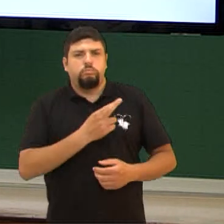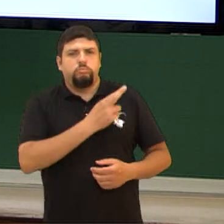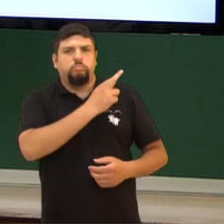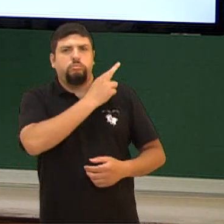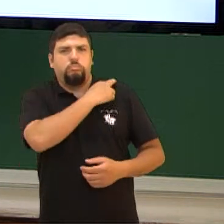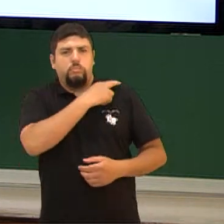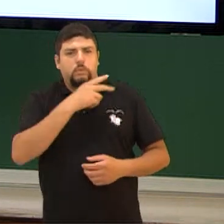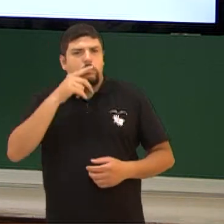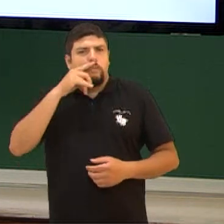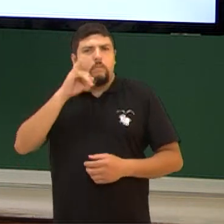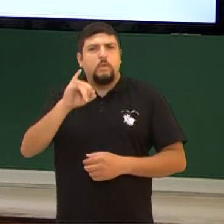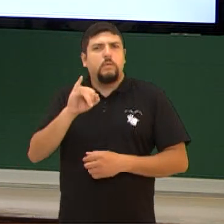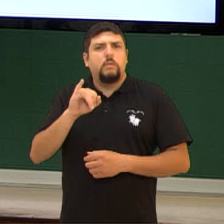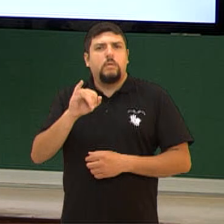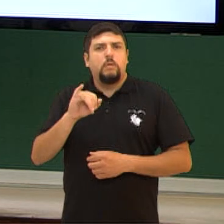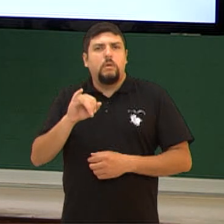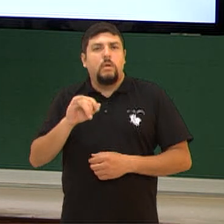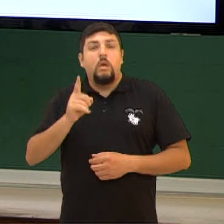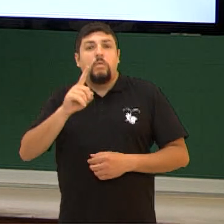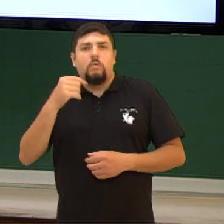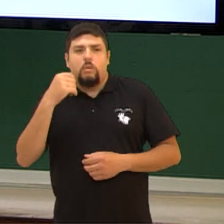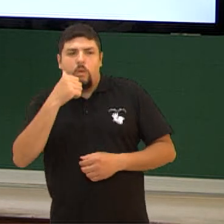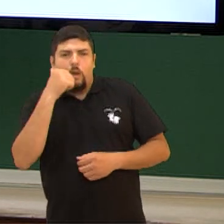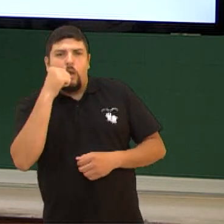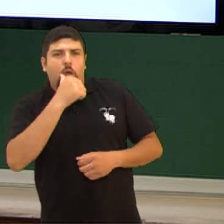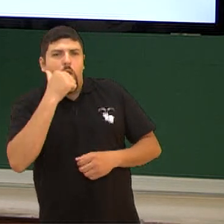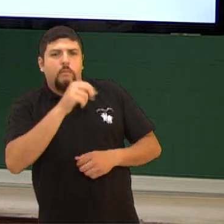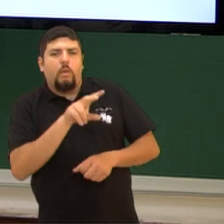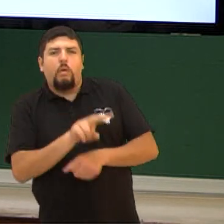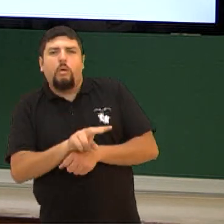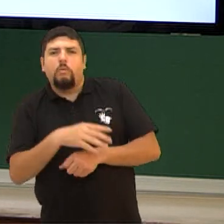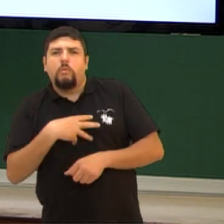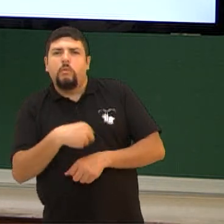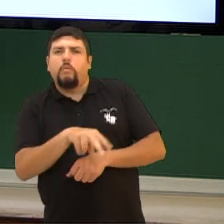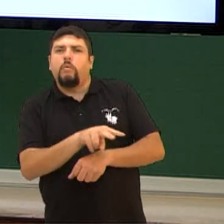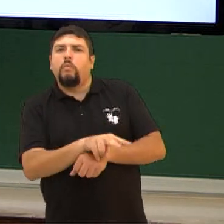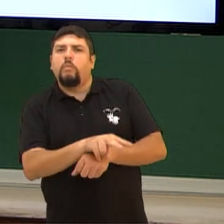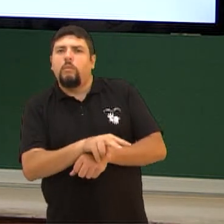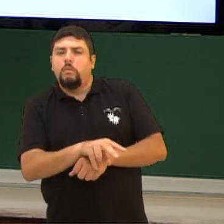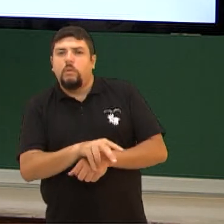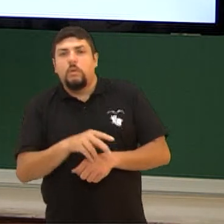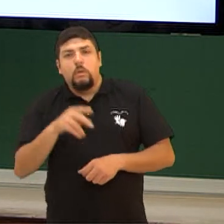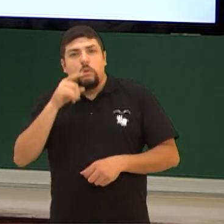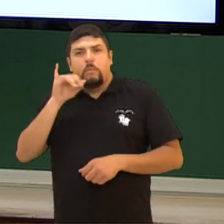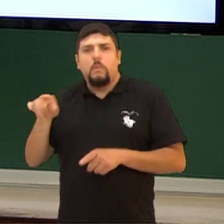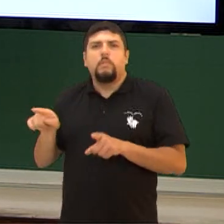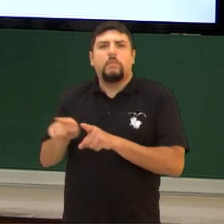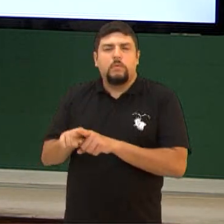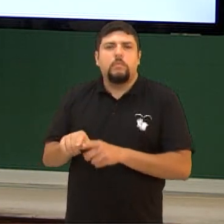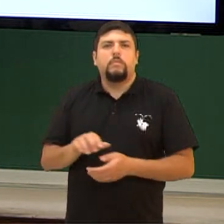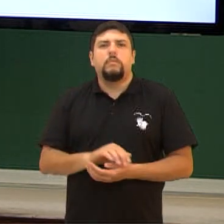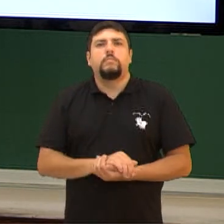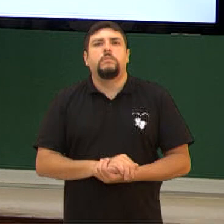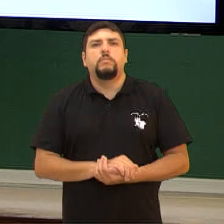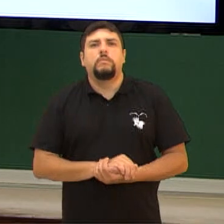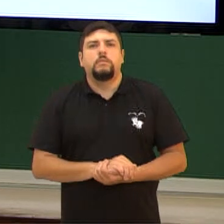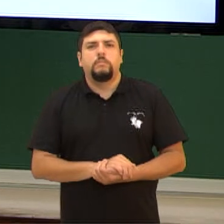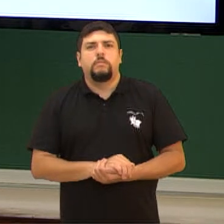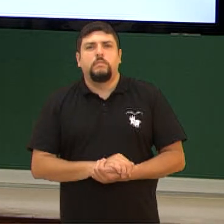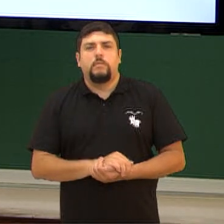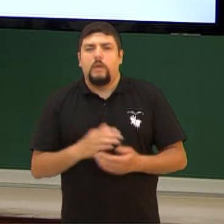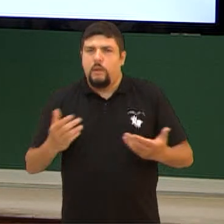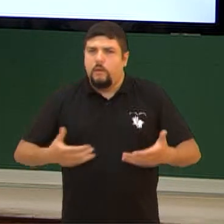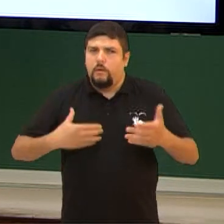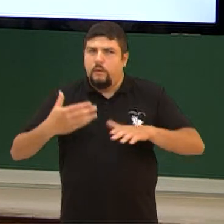pai, né? Não é aquela coisa de só a mulher cuidar de uma criança. Beleza? Bora lá. Vamos